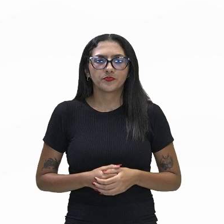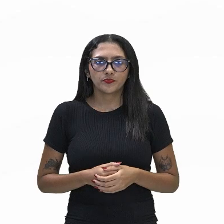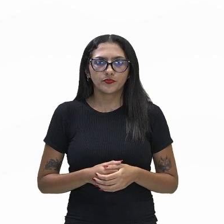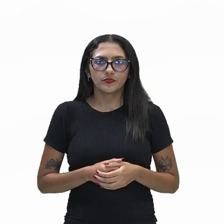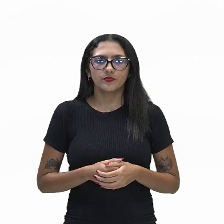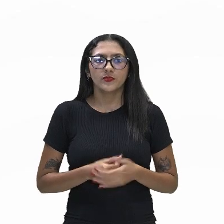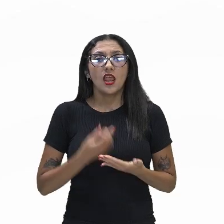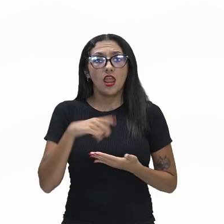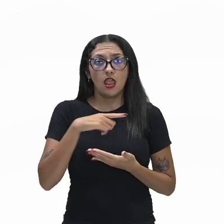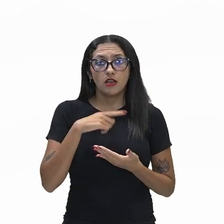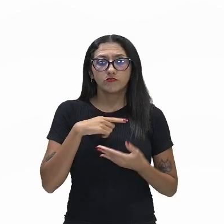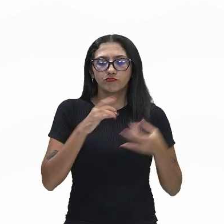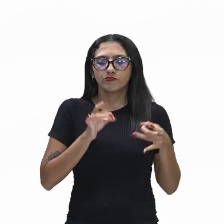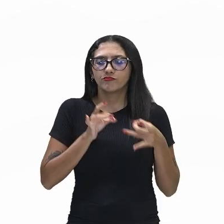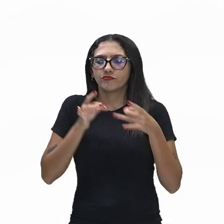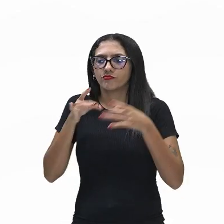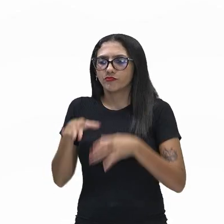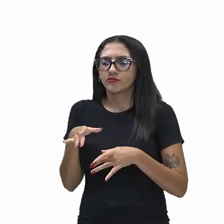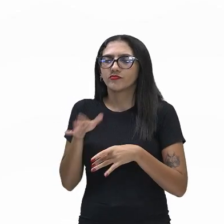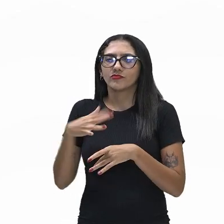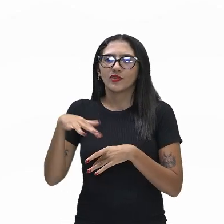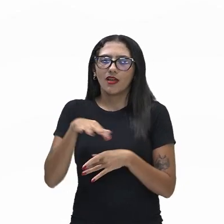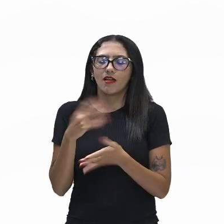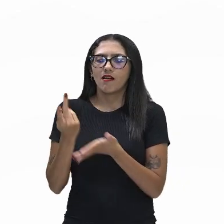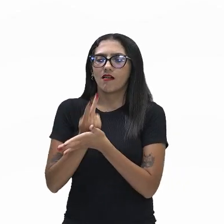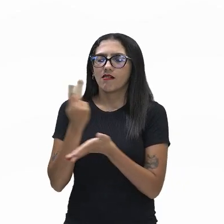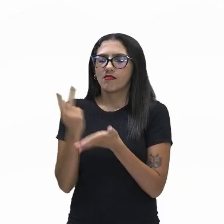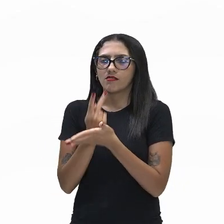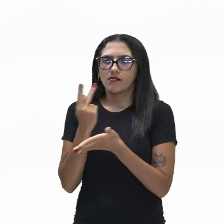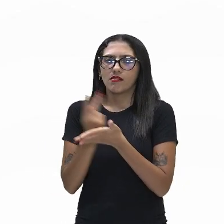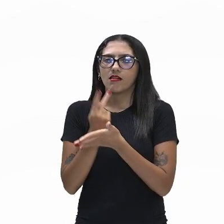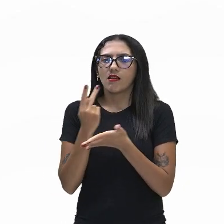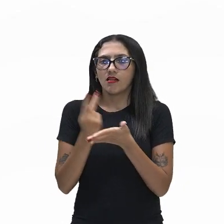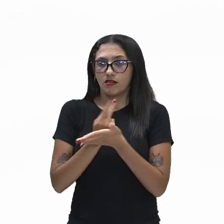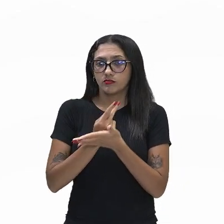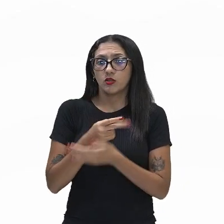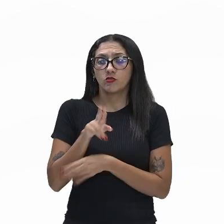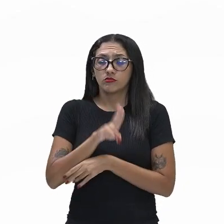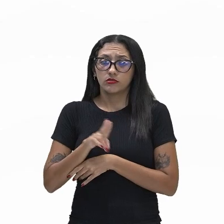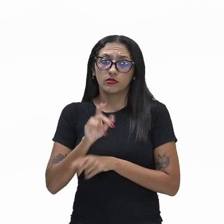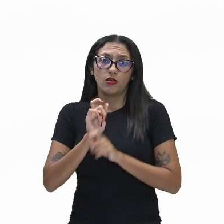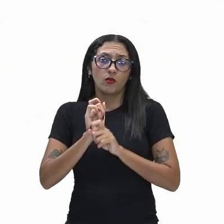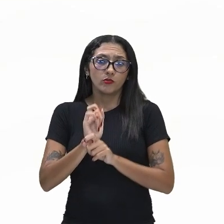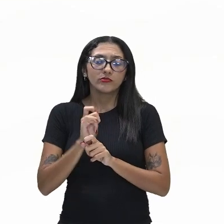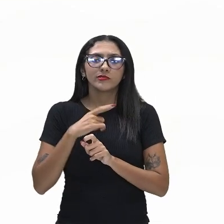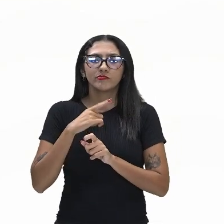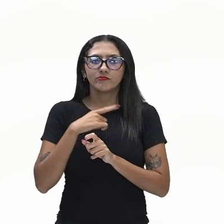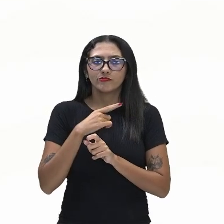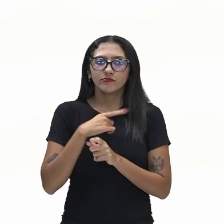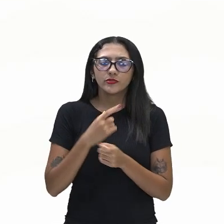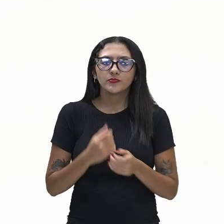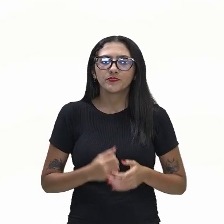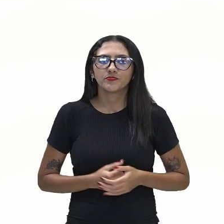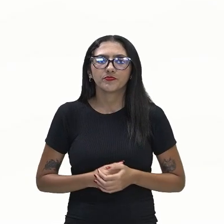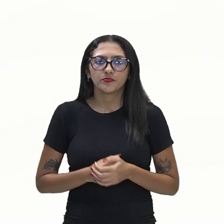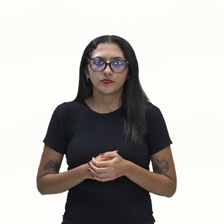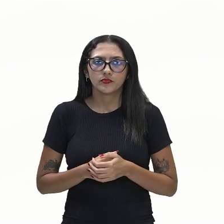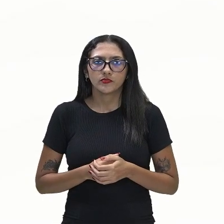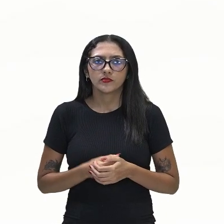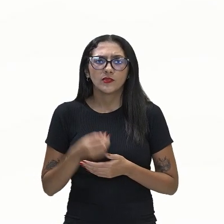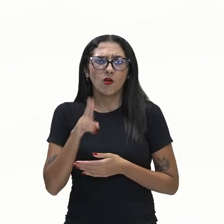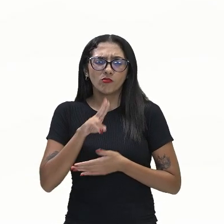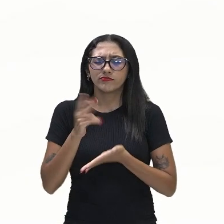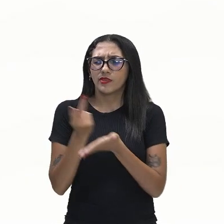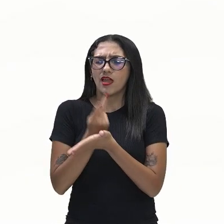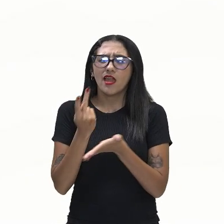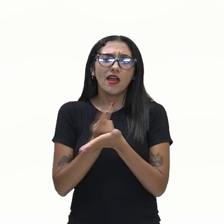são descartados inadequadamente através, né, de uso inadequado